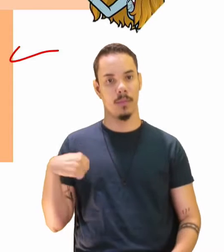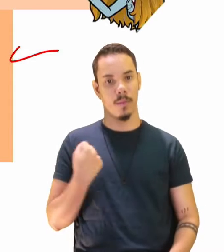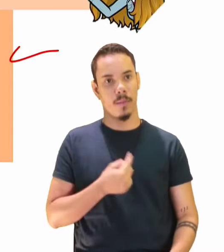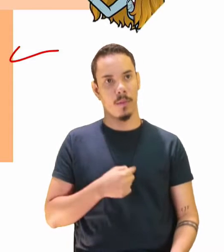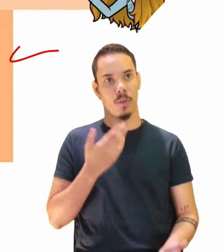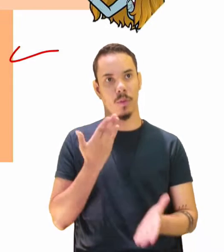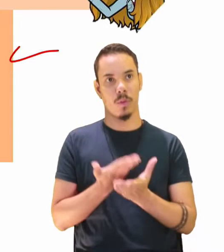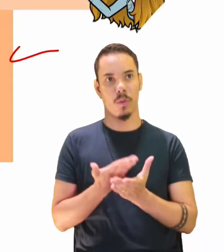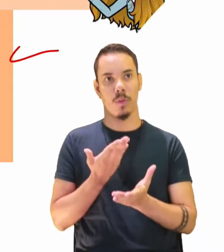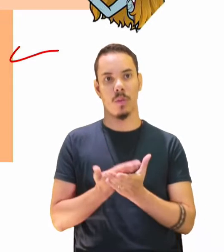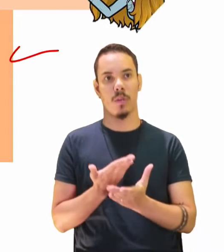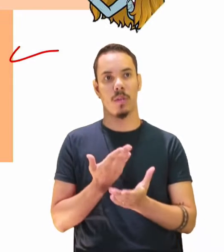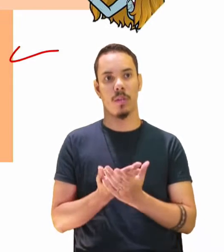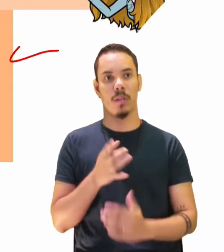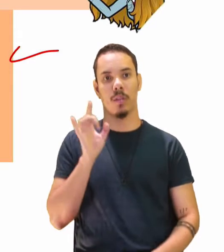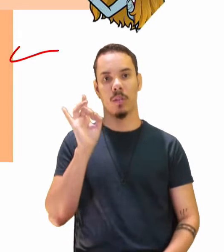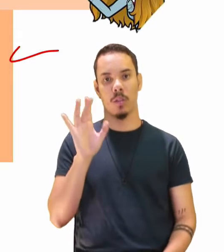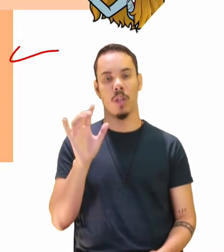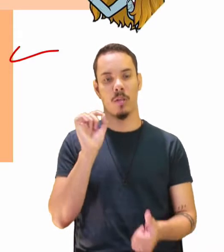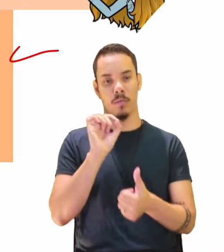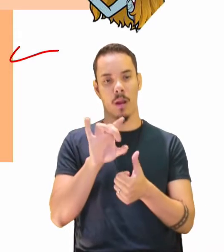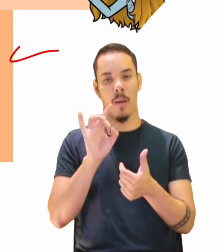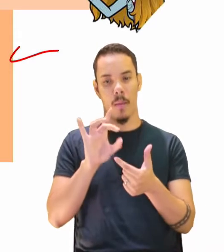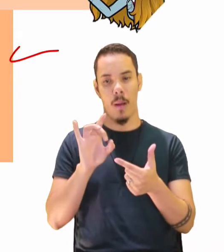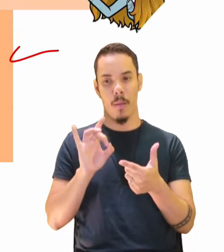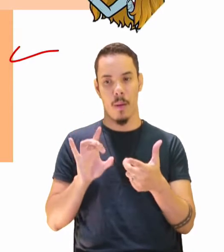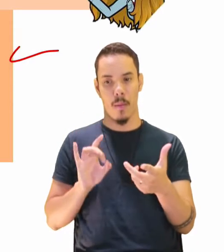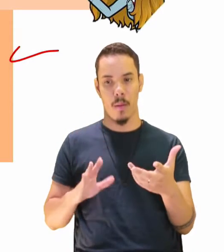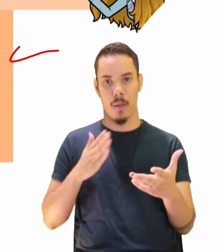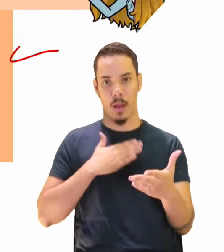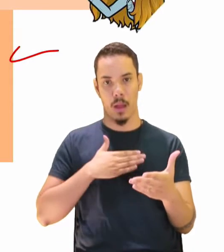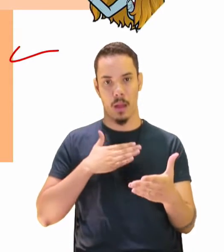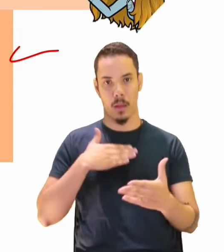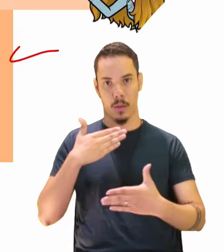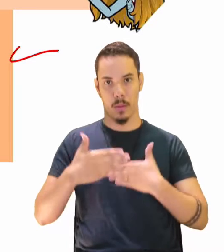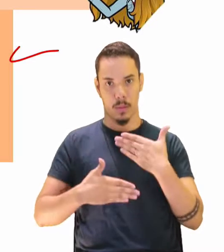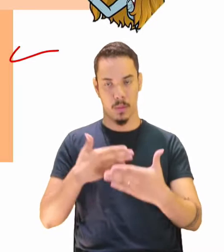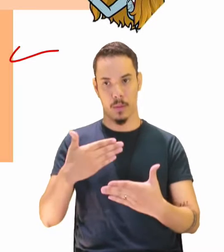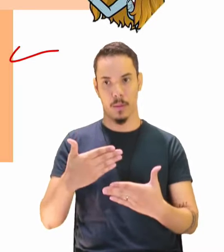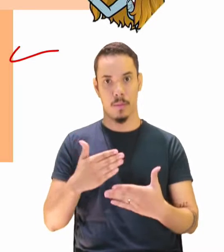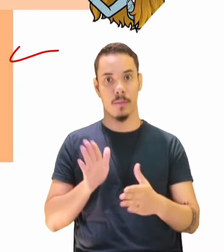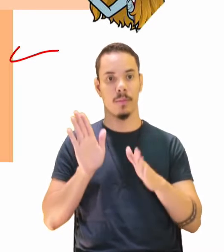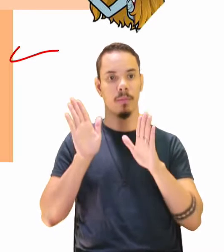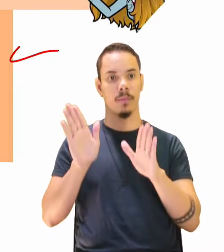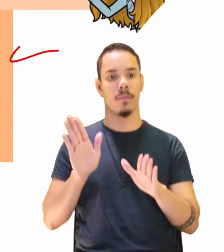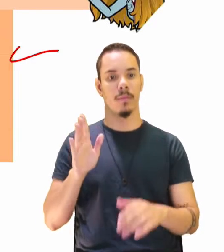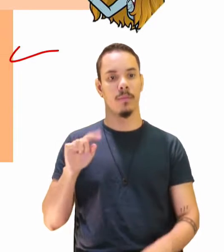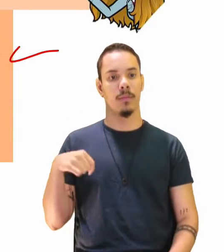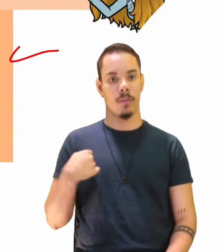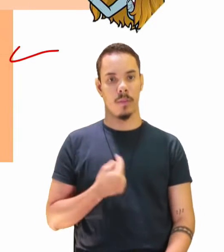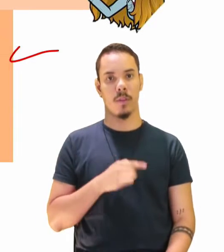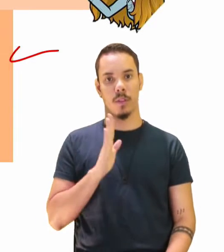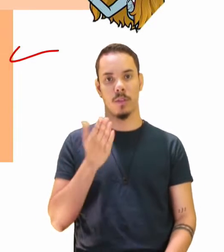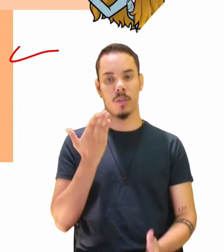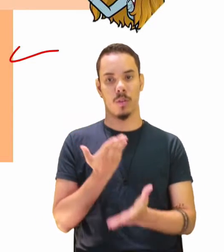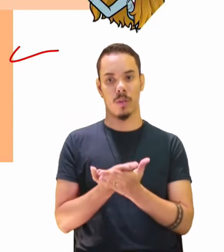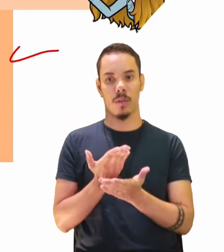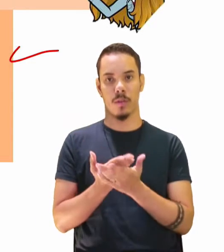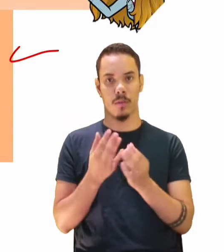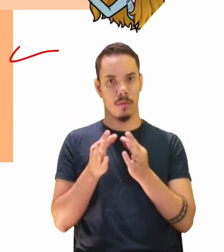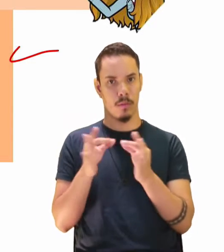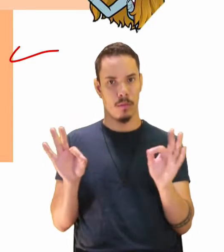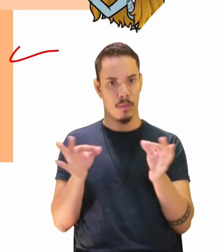estudaremos parte por parte, com calma. Ai, professora, a gente já estudou figura de sintaxe?